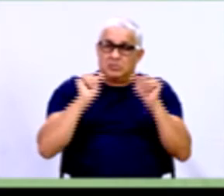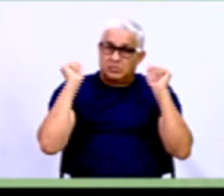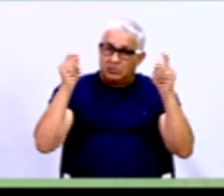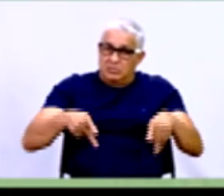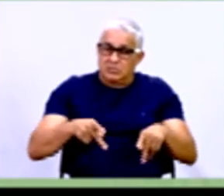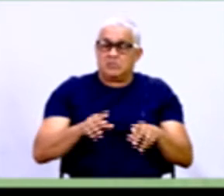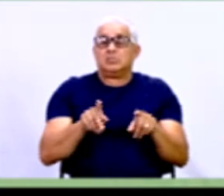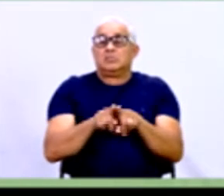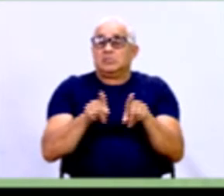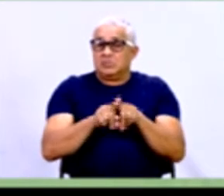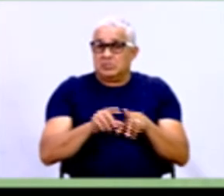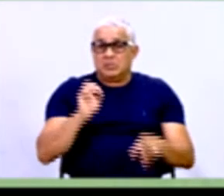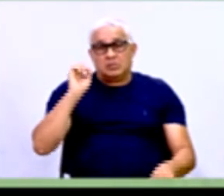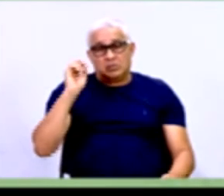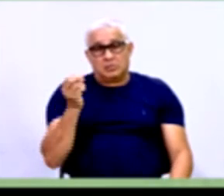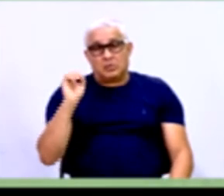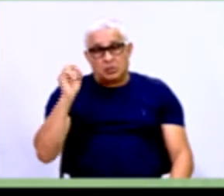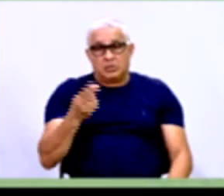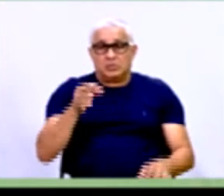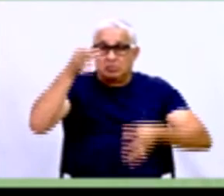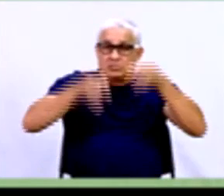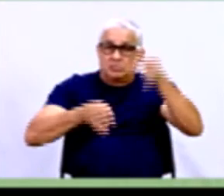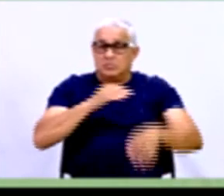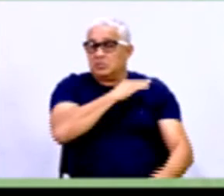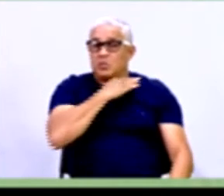por invalidez, ou a pensão por morte.